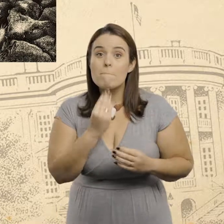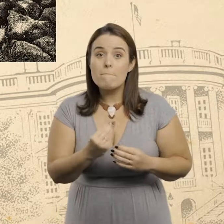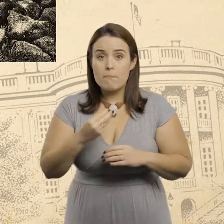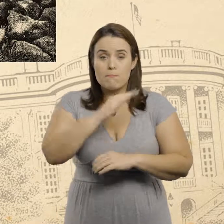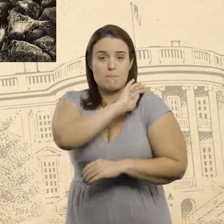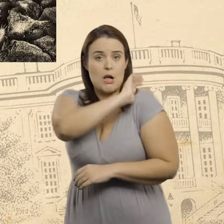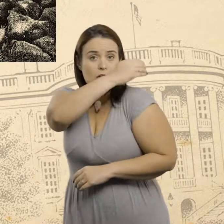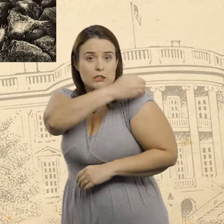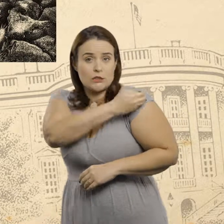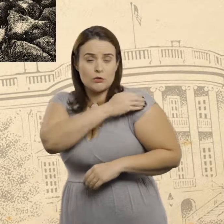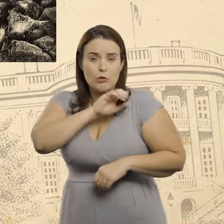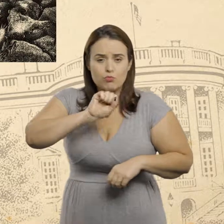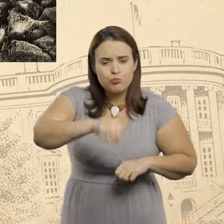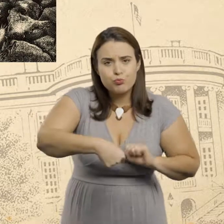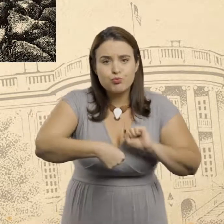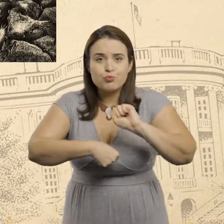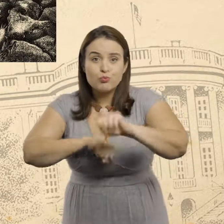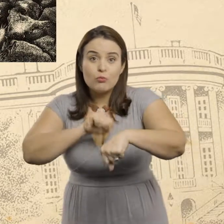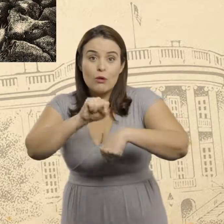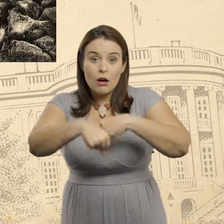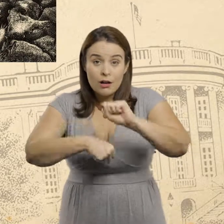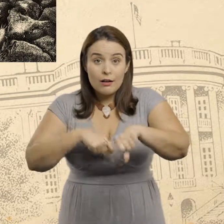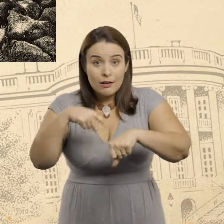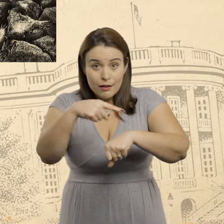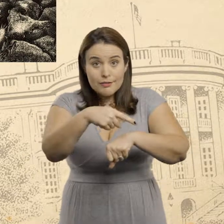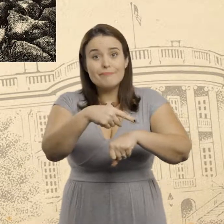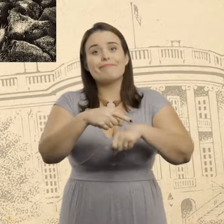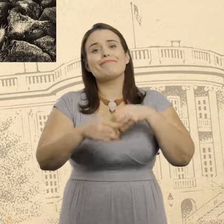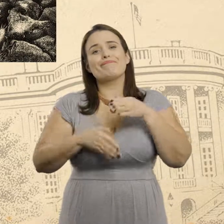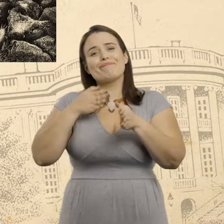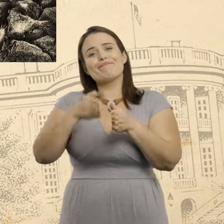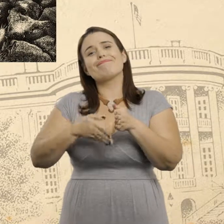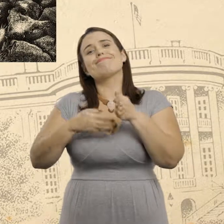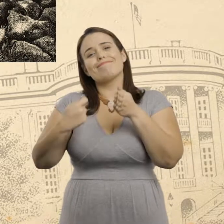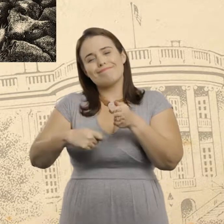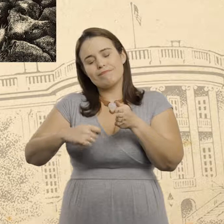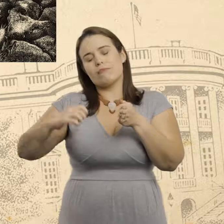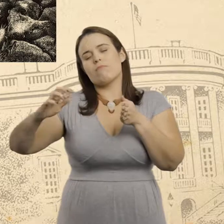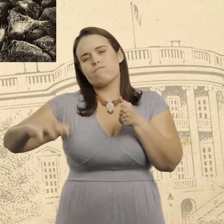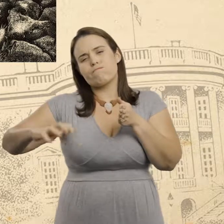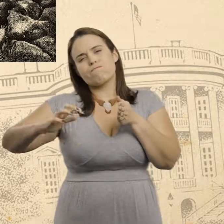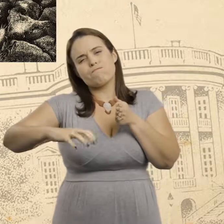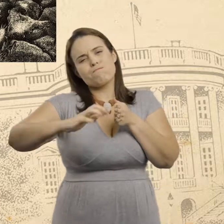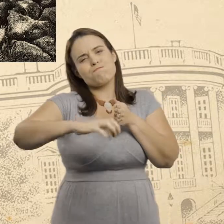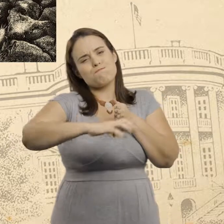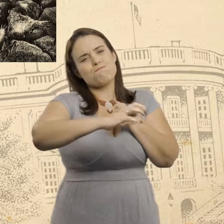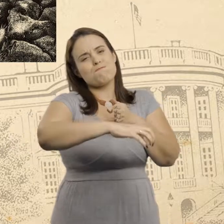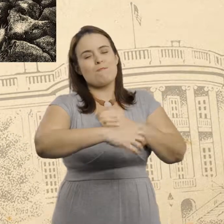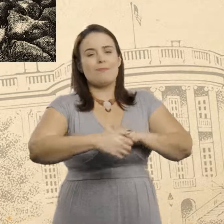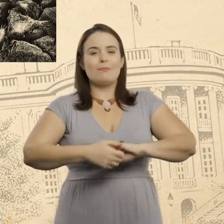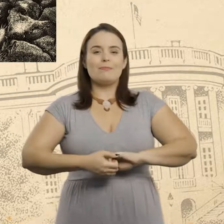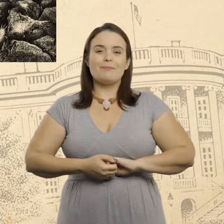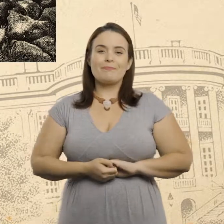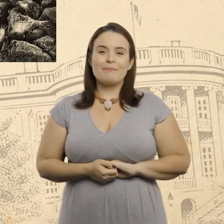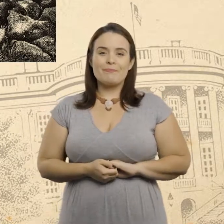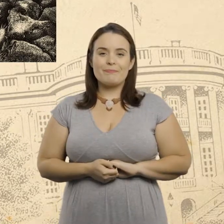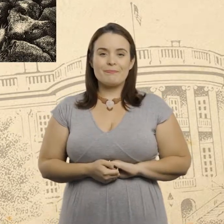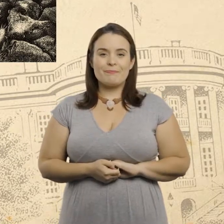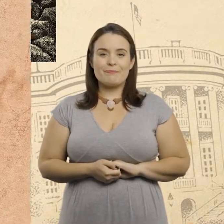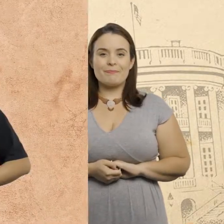bisões atravessava a linha do trem. Nesses casos, o trem era obrigado a parar e esperar.